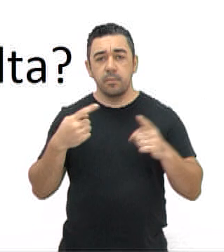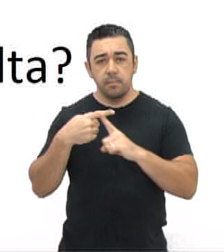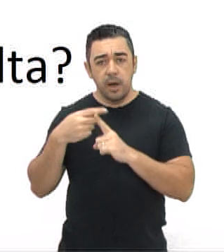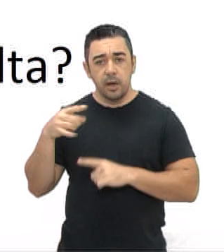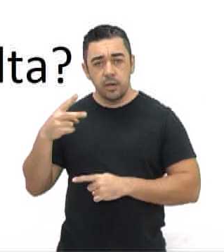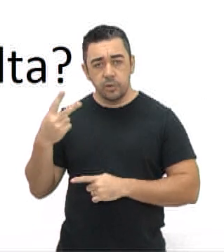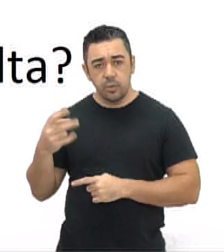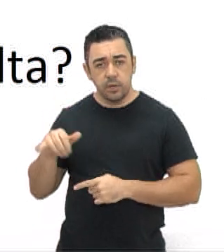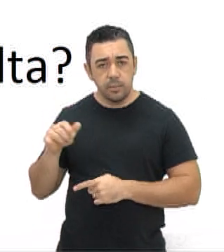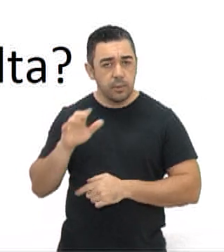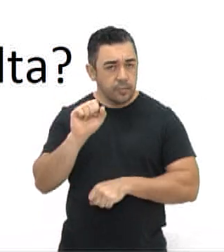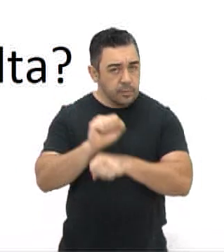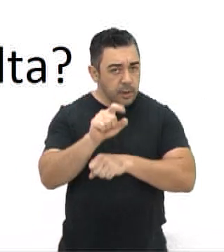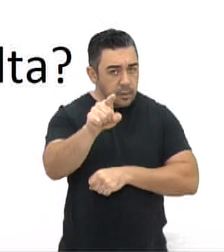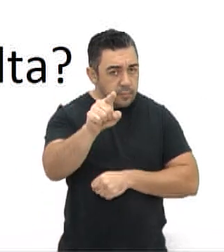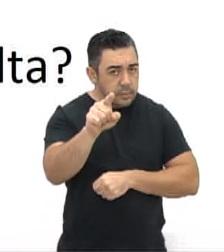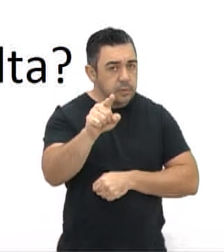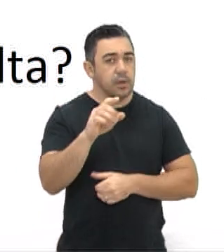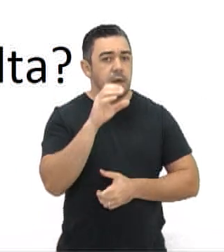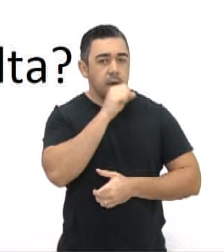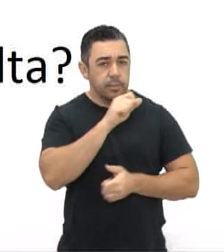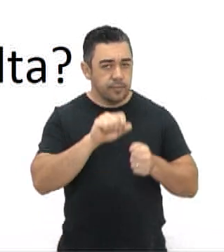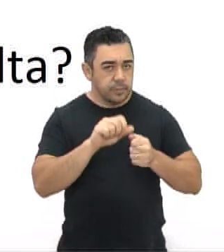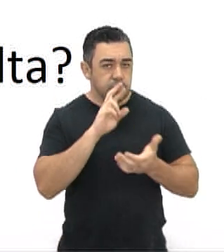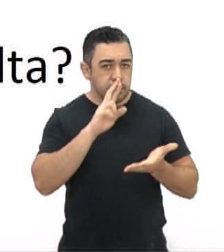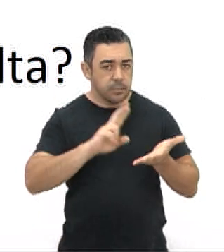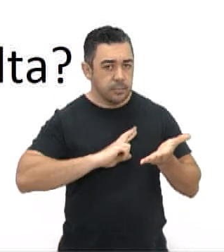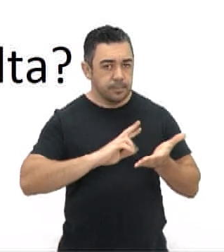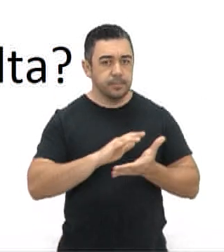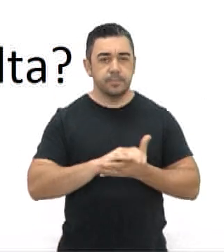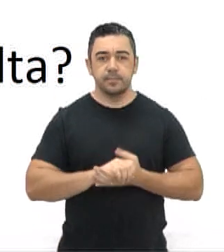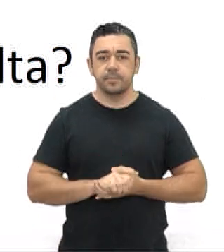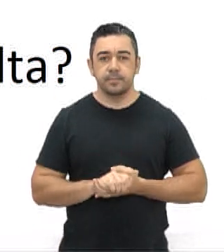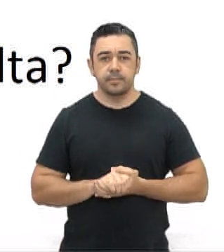Eu vou esperar bem rapidinho que vocês vão conseguir.